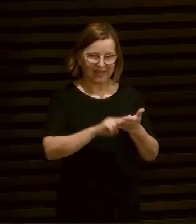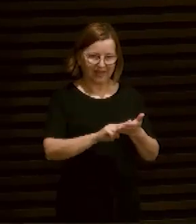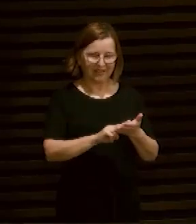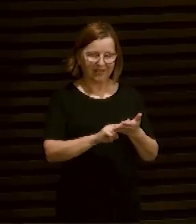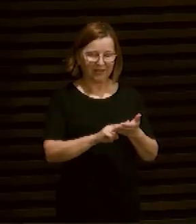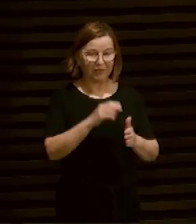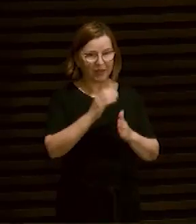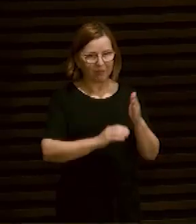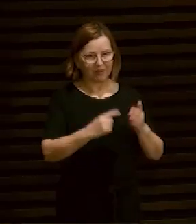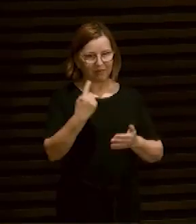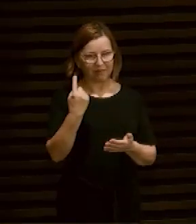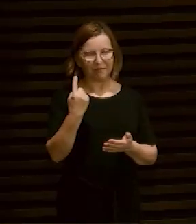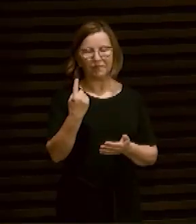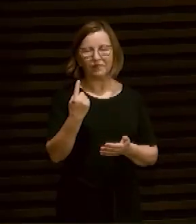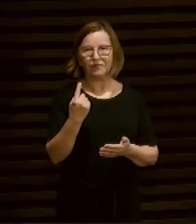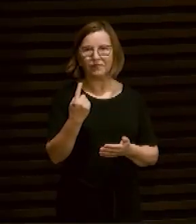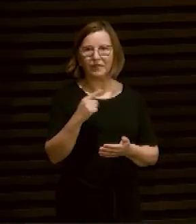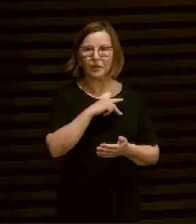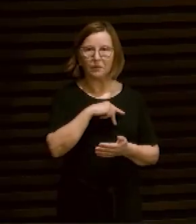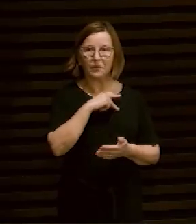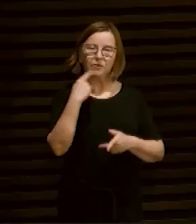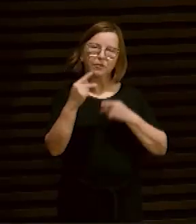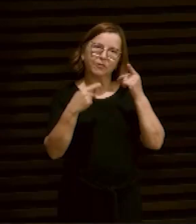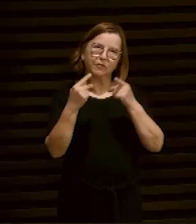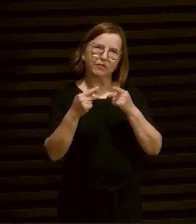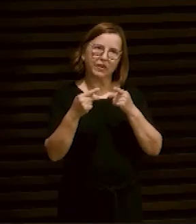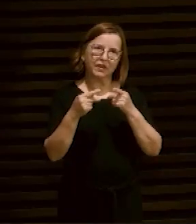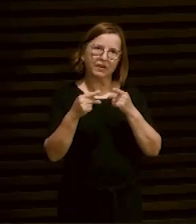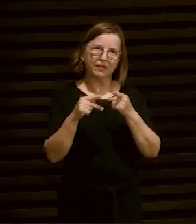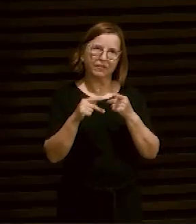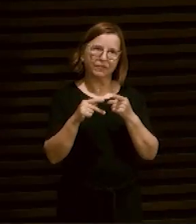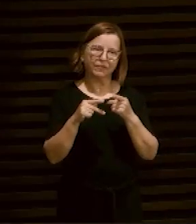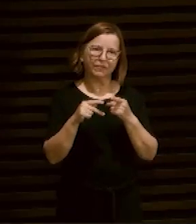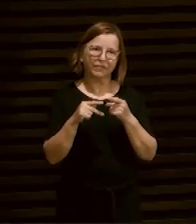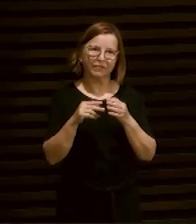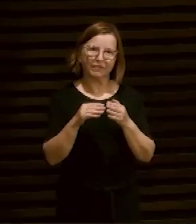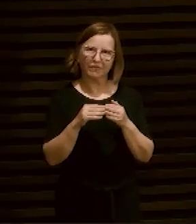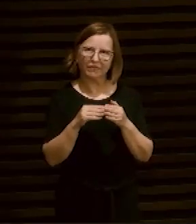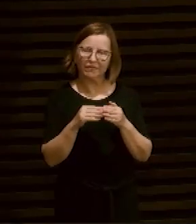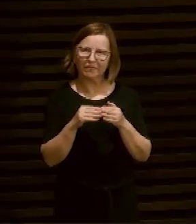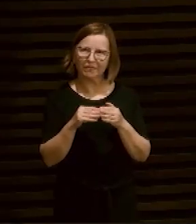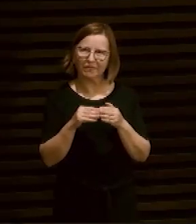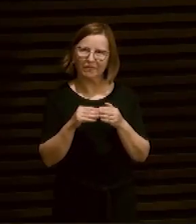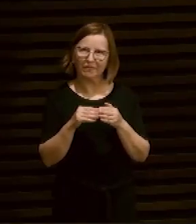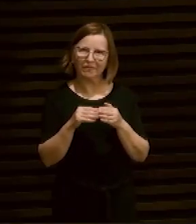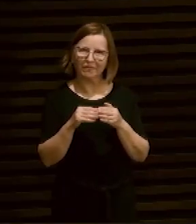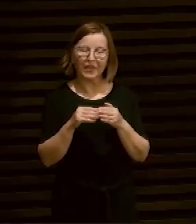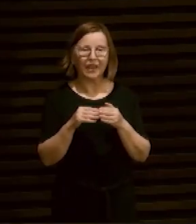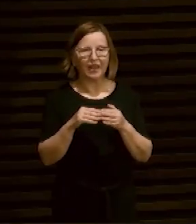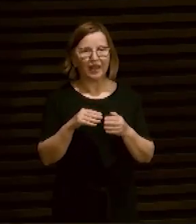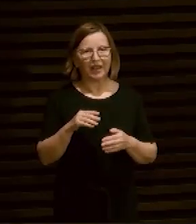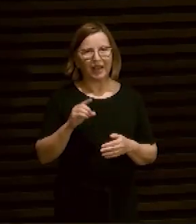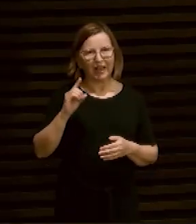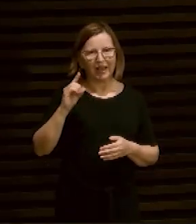1, ele fala do discurso conclusivo de Deus. Havendo Deus falado muitas